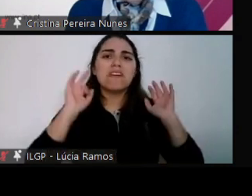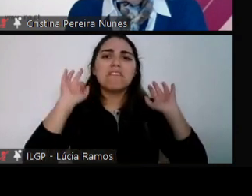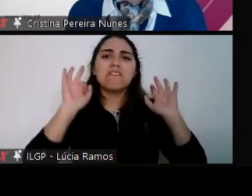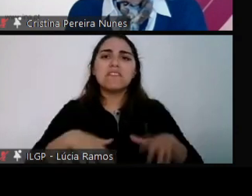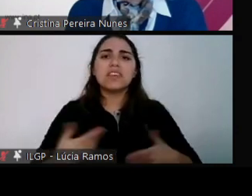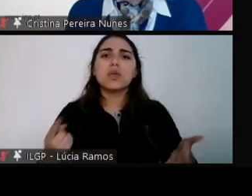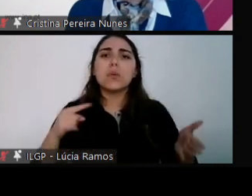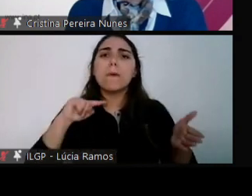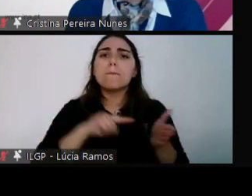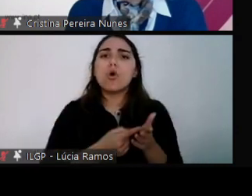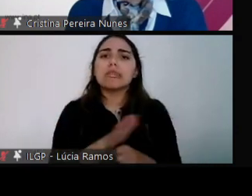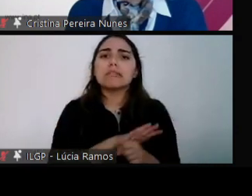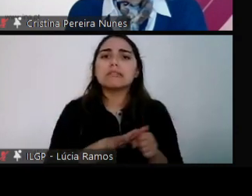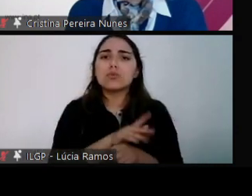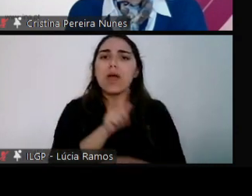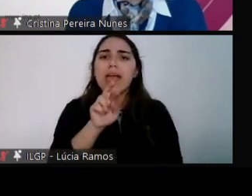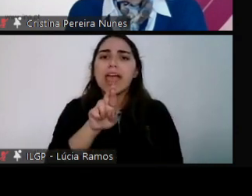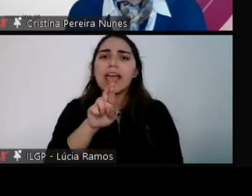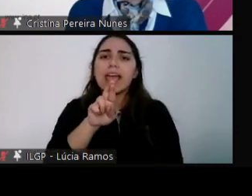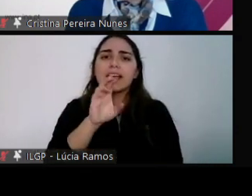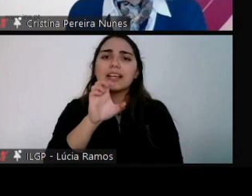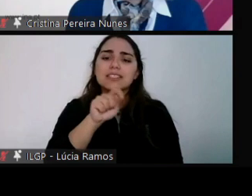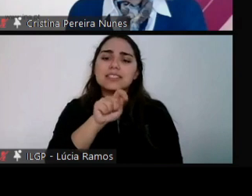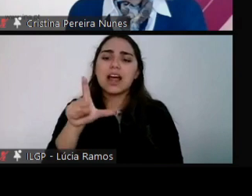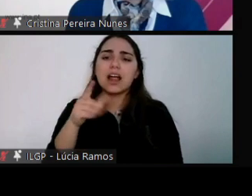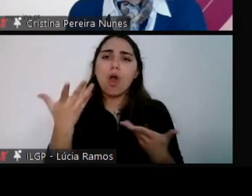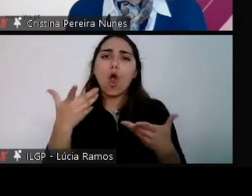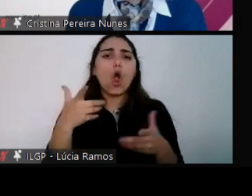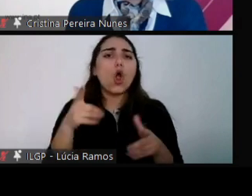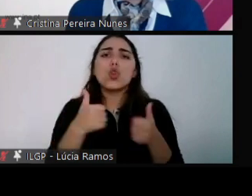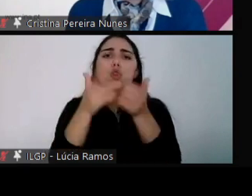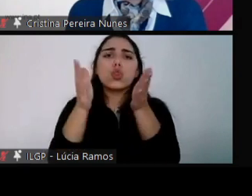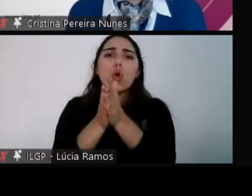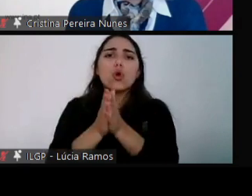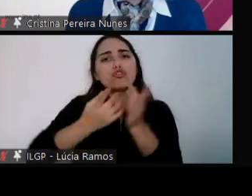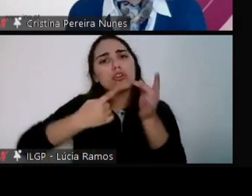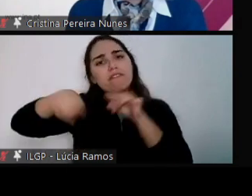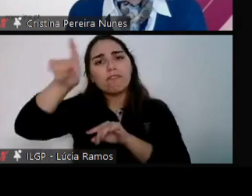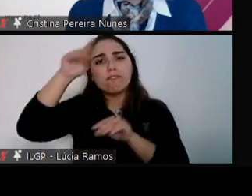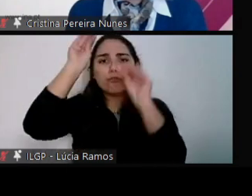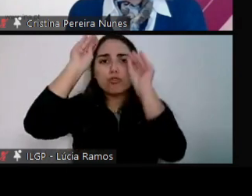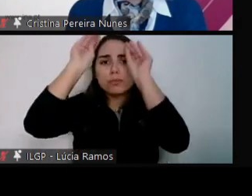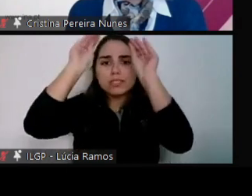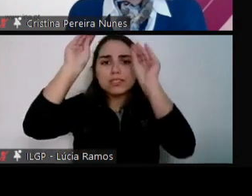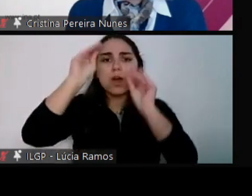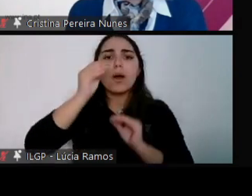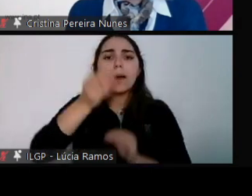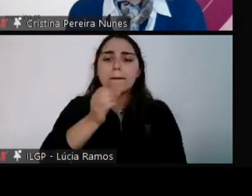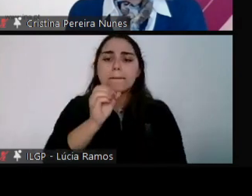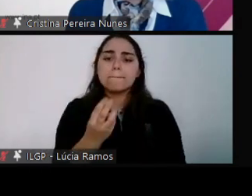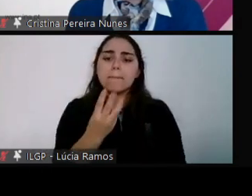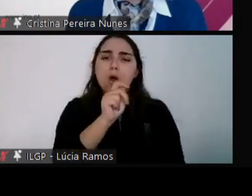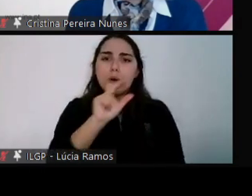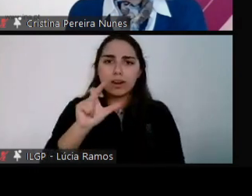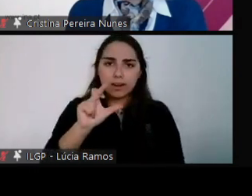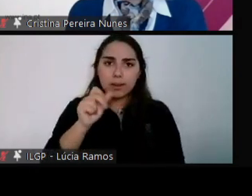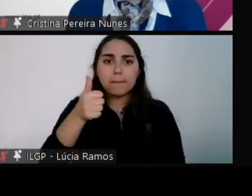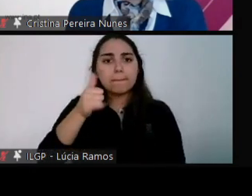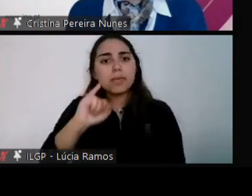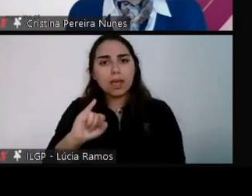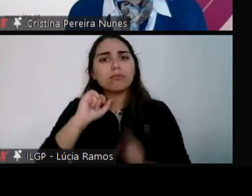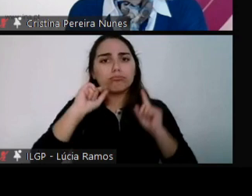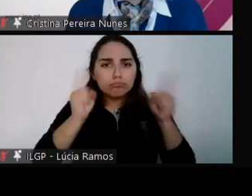Excel. A partir de agora, tudo para formação em Power BI e passam a comunicar com o ministro